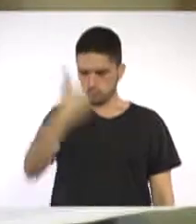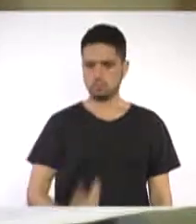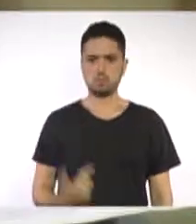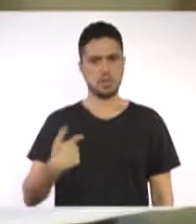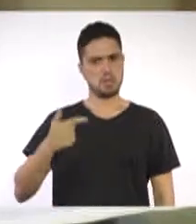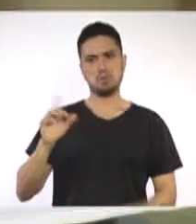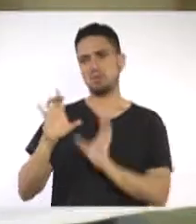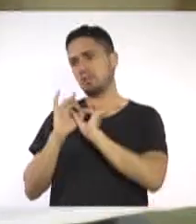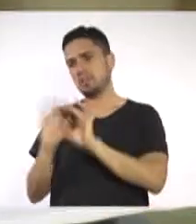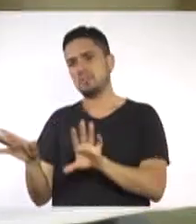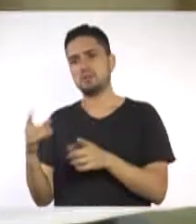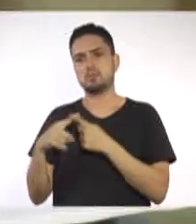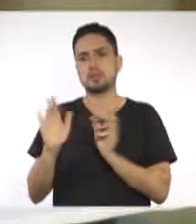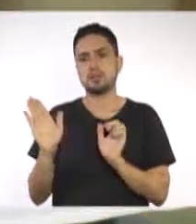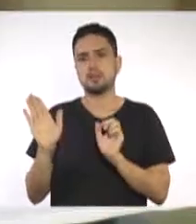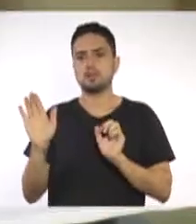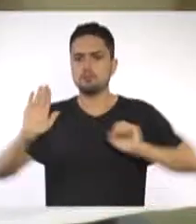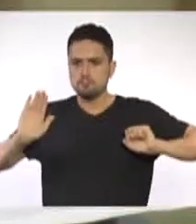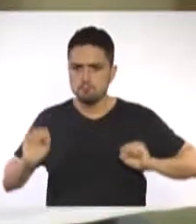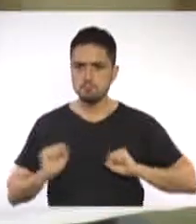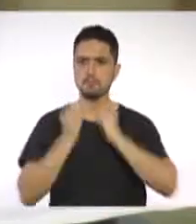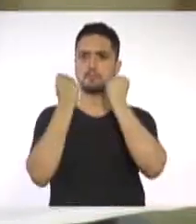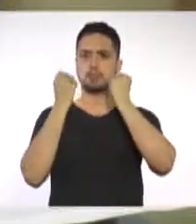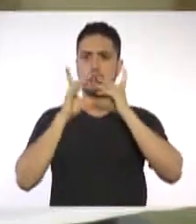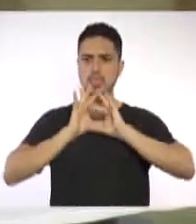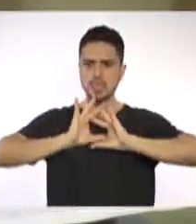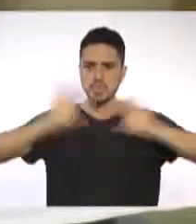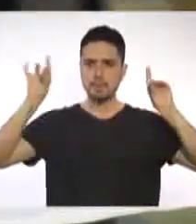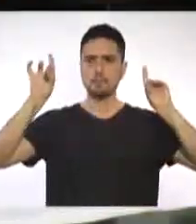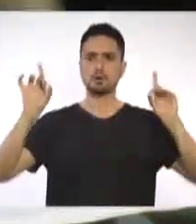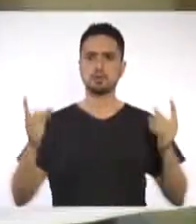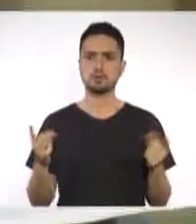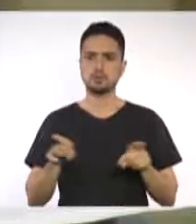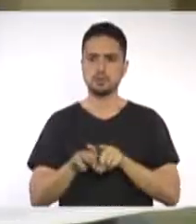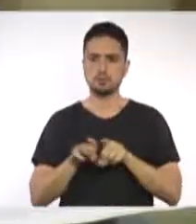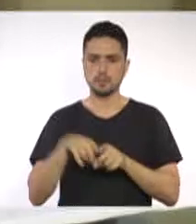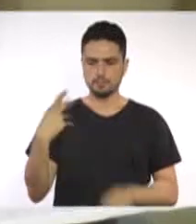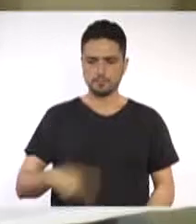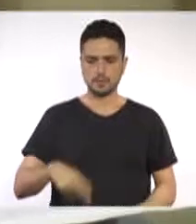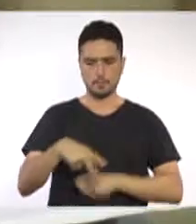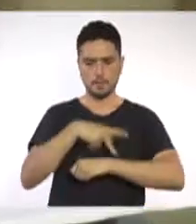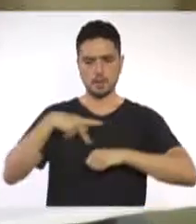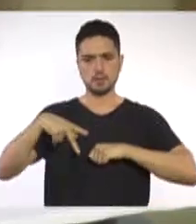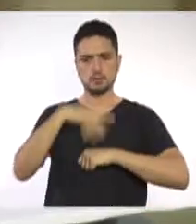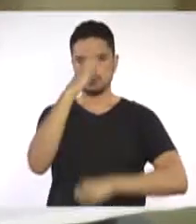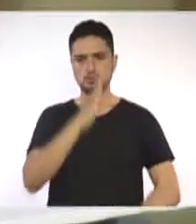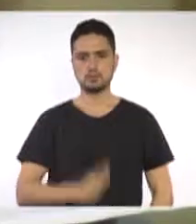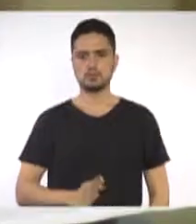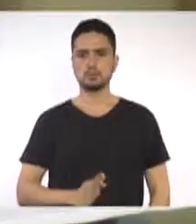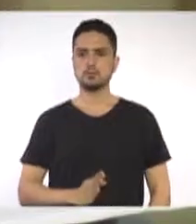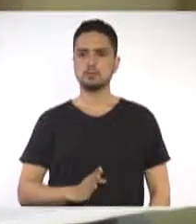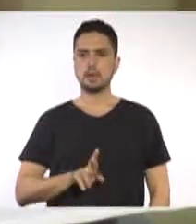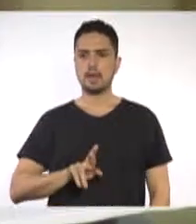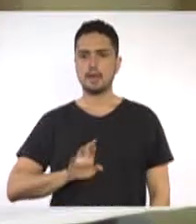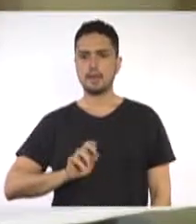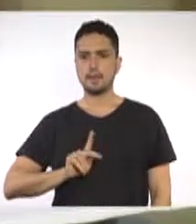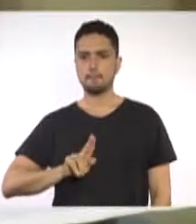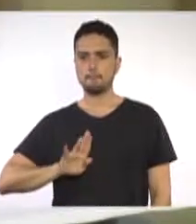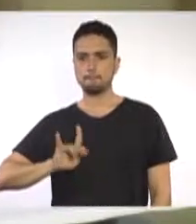na defesa da democracia, na defesa da República e na defesa do